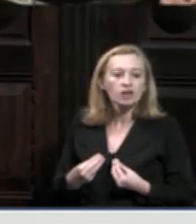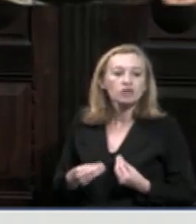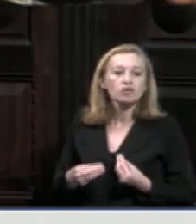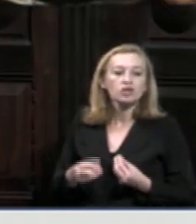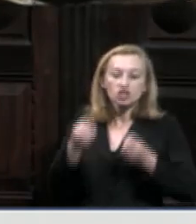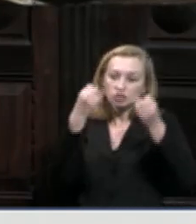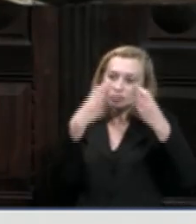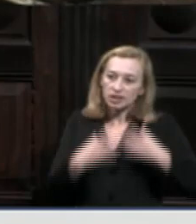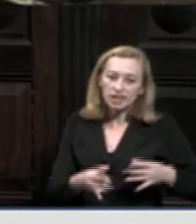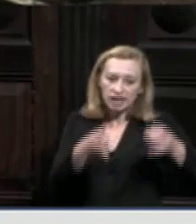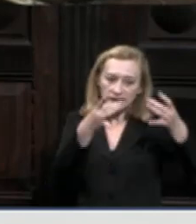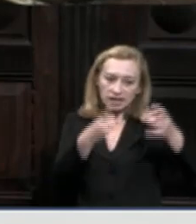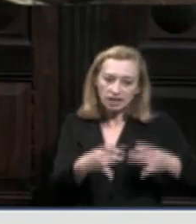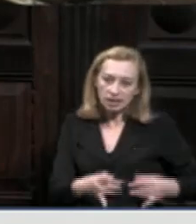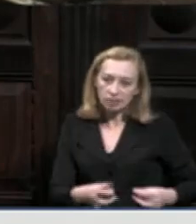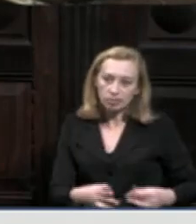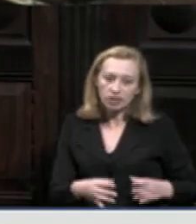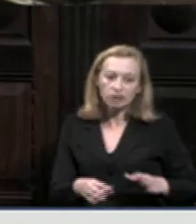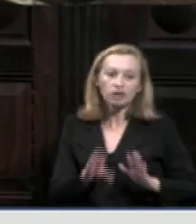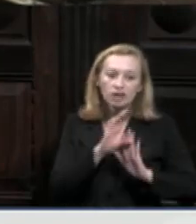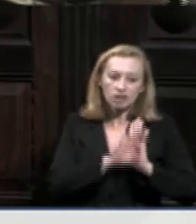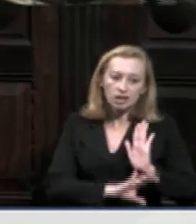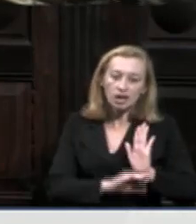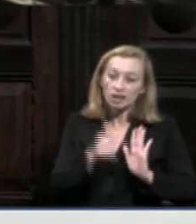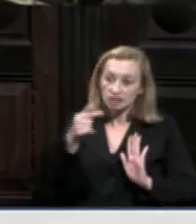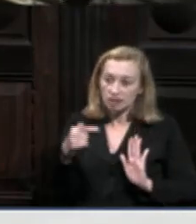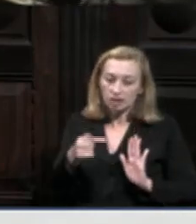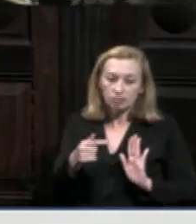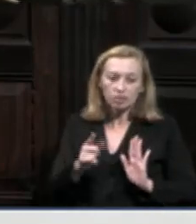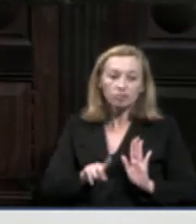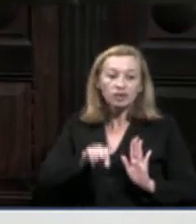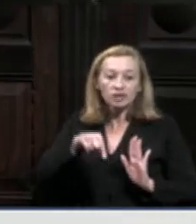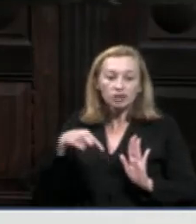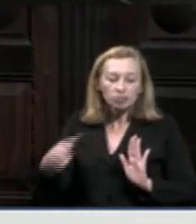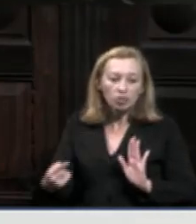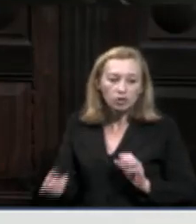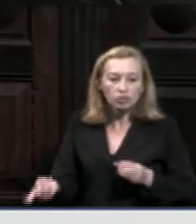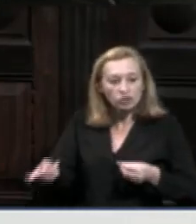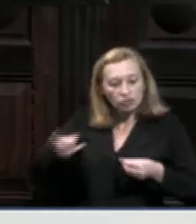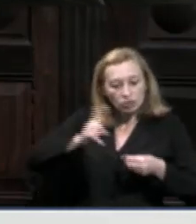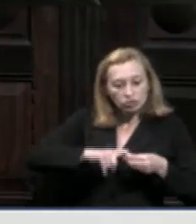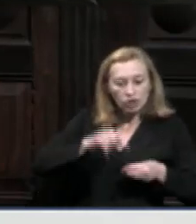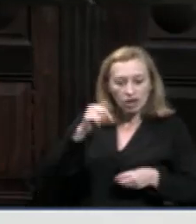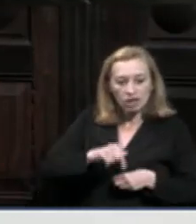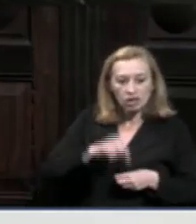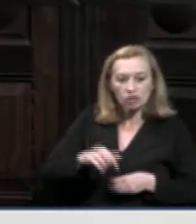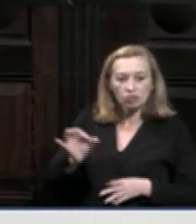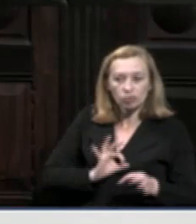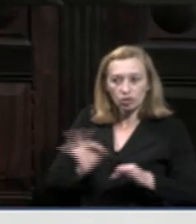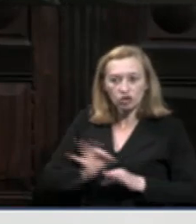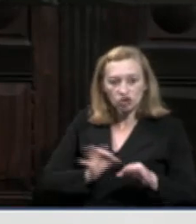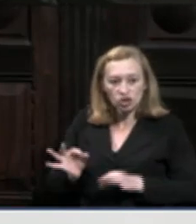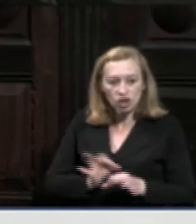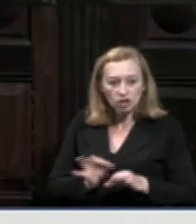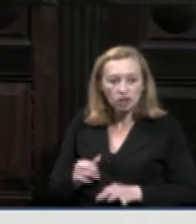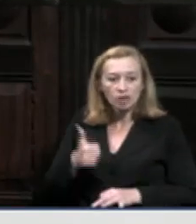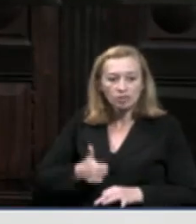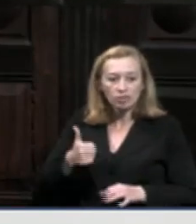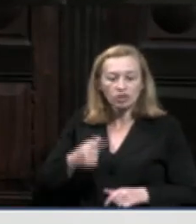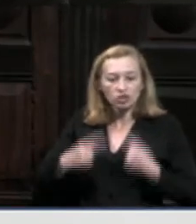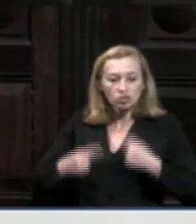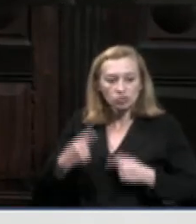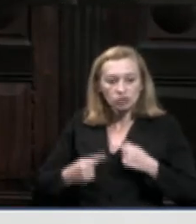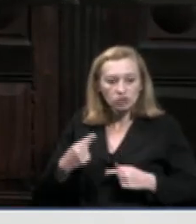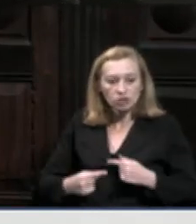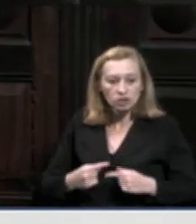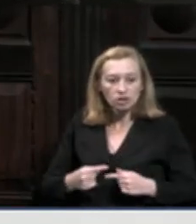emendas, sem prejuízo de outros debates que ela queira fazer, mas para que a gente possa voltar aqui com um projeto em votação, em primeira discussão, com essas